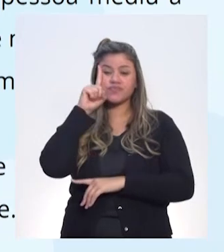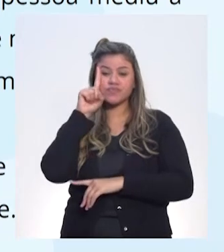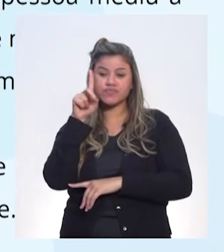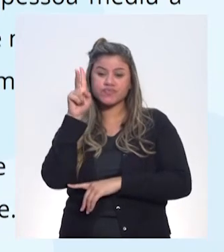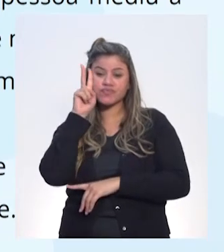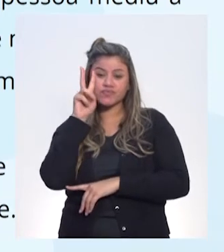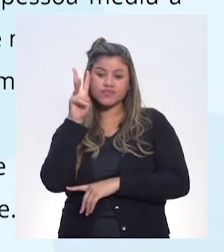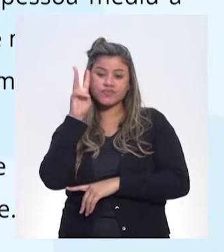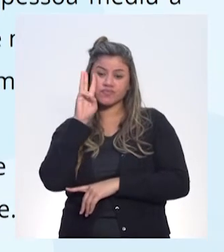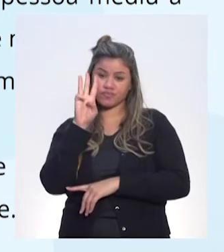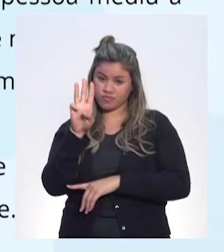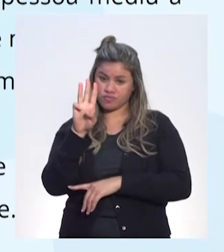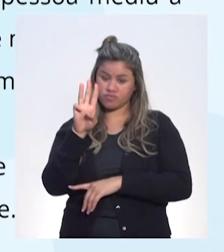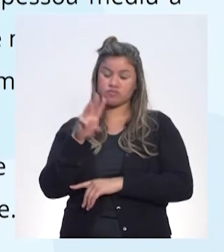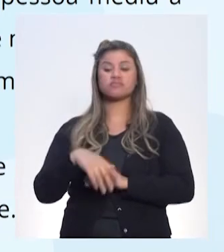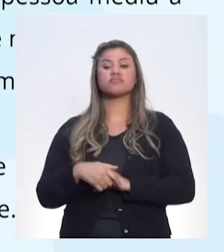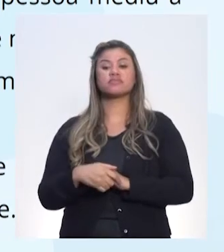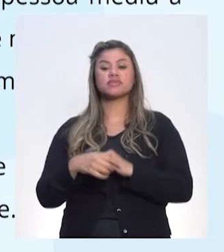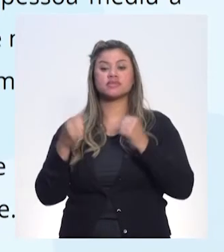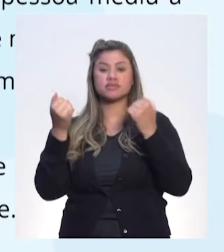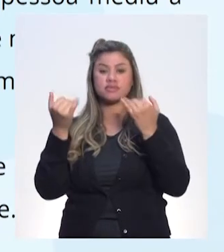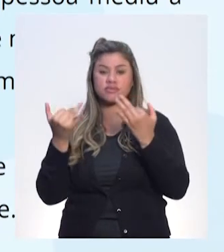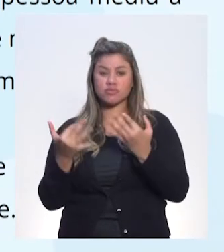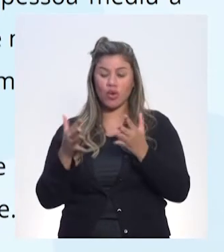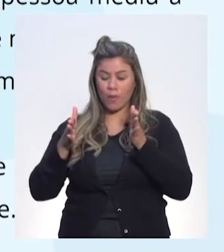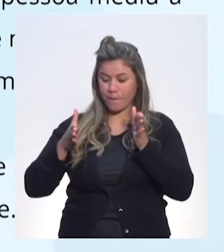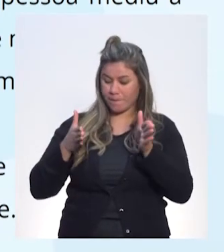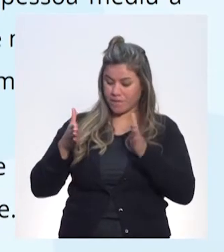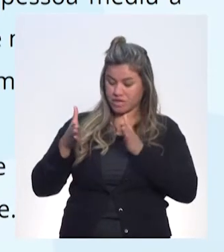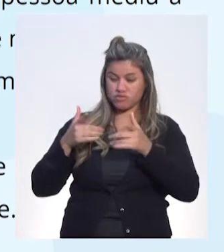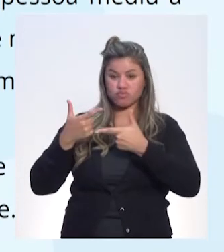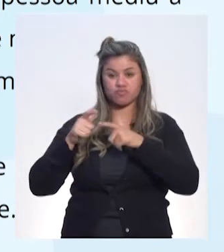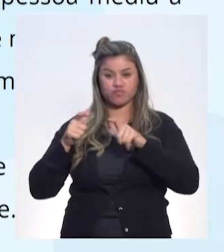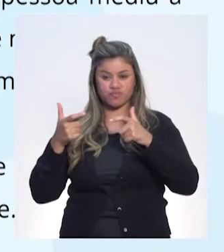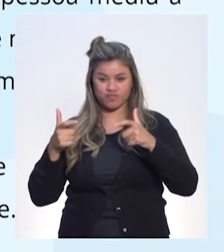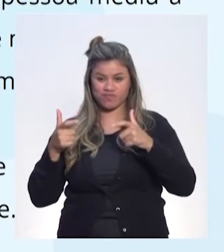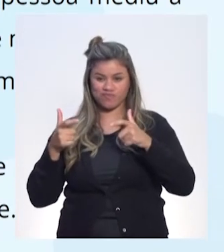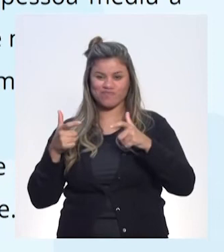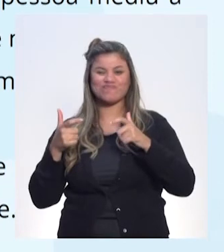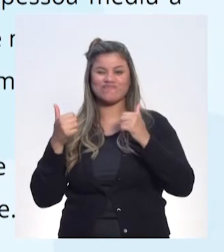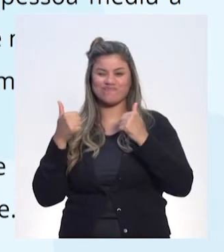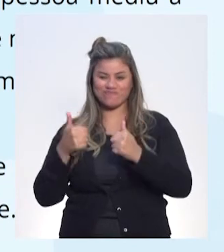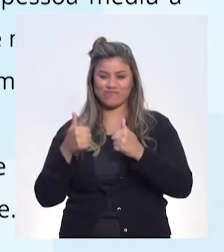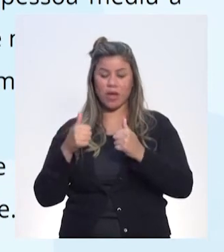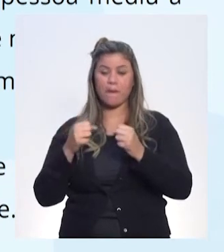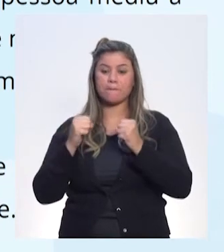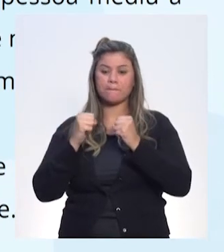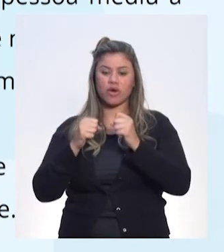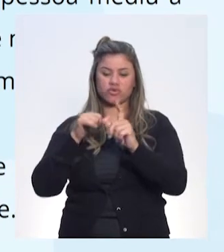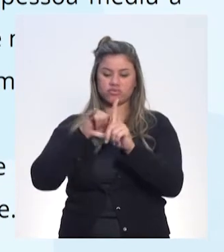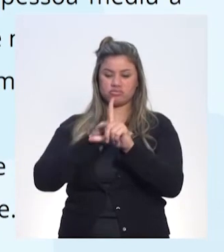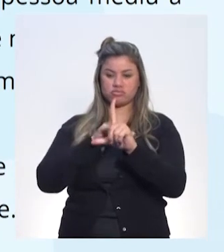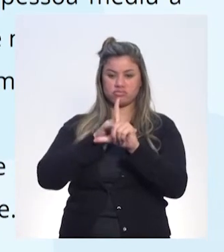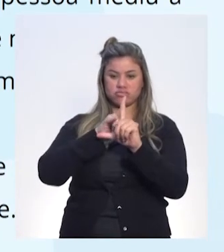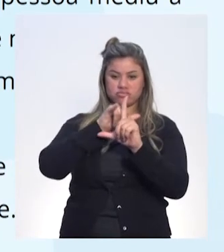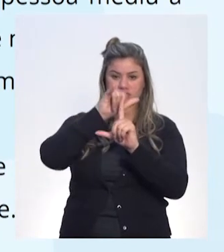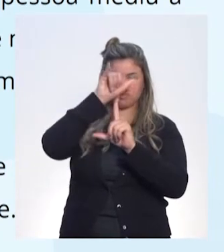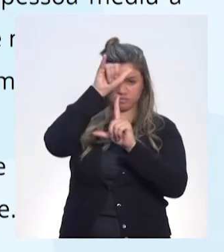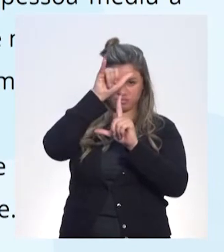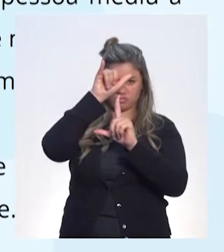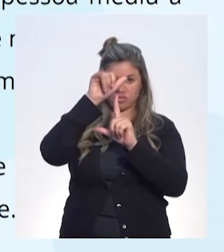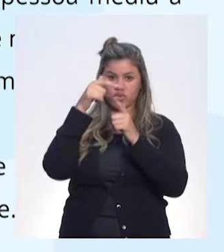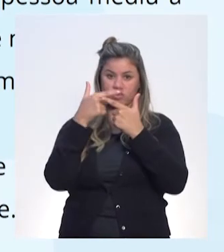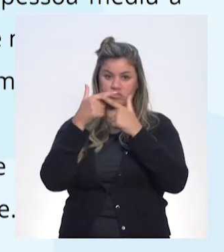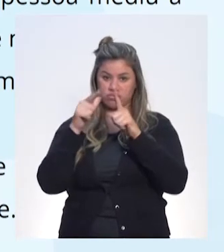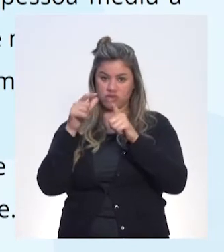ciclos e diga para mim qual que é o período e a amplitude, ok? coloque no eixo Y o tamanho